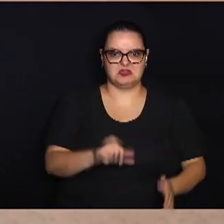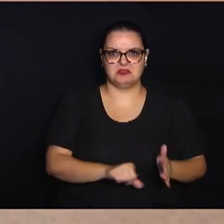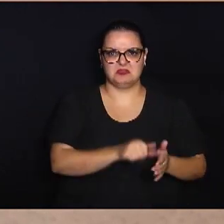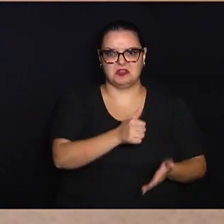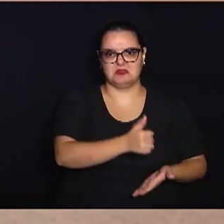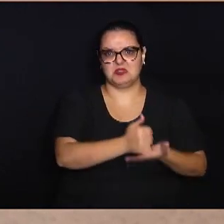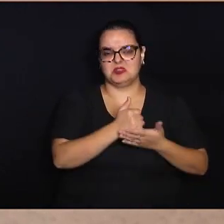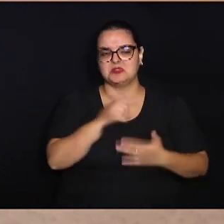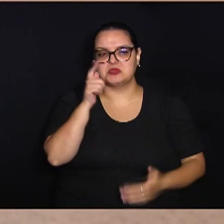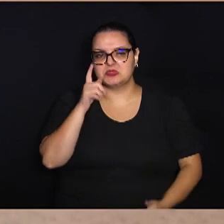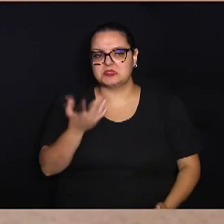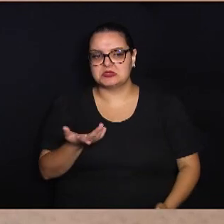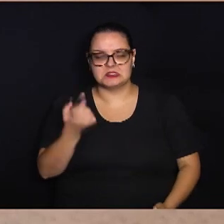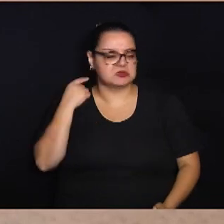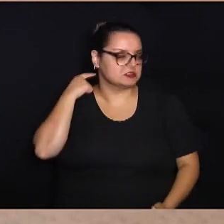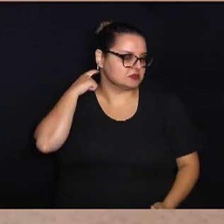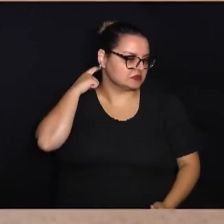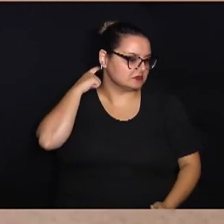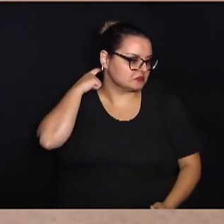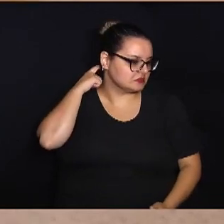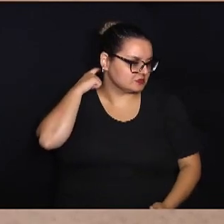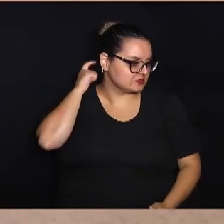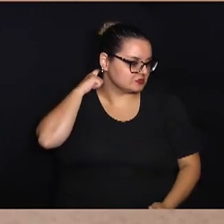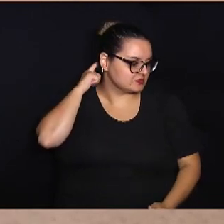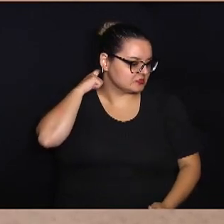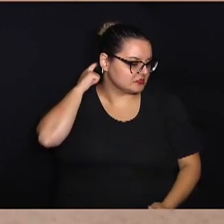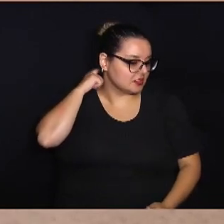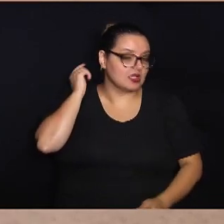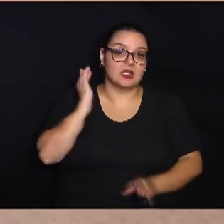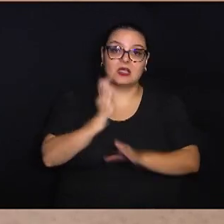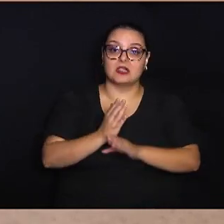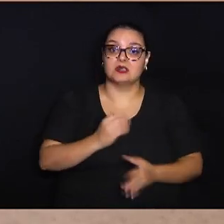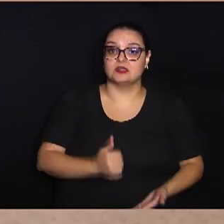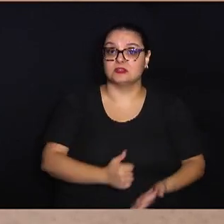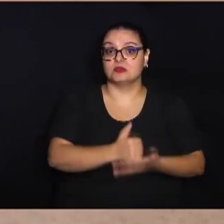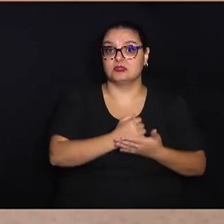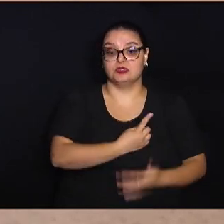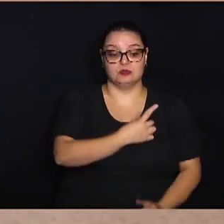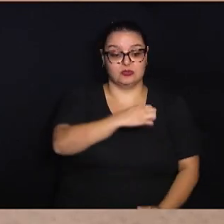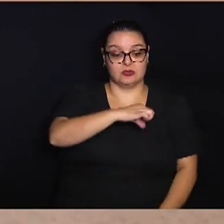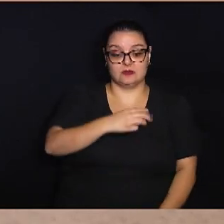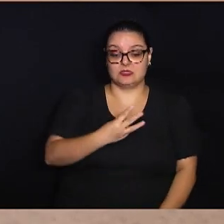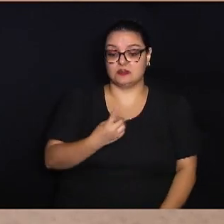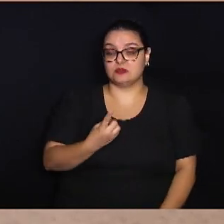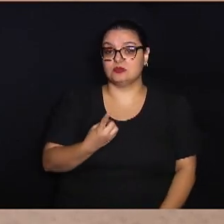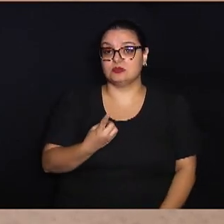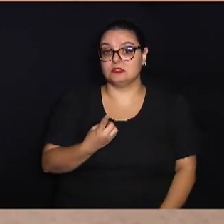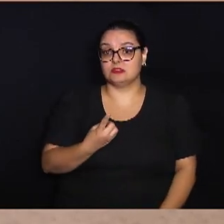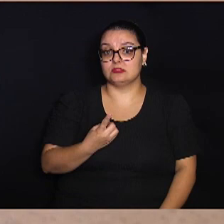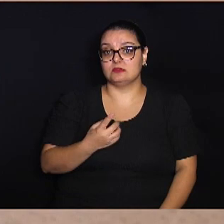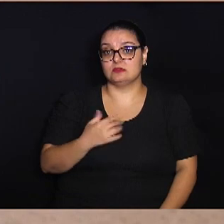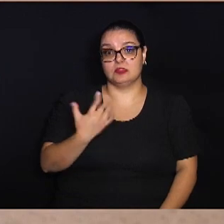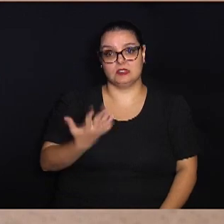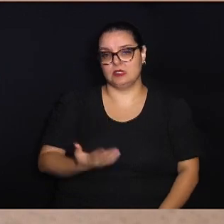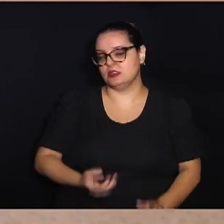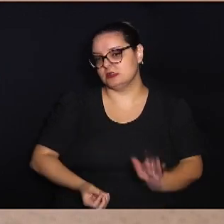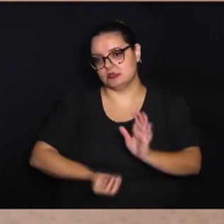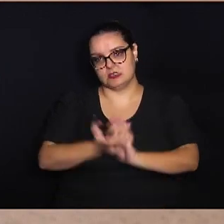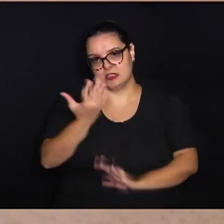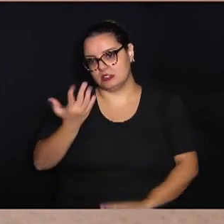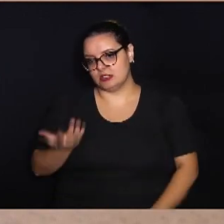nós conseguimos achar aqui no clube é de 1931. Então, desde a